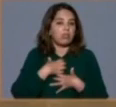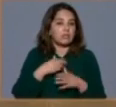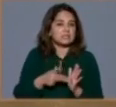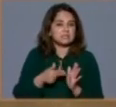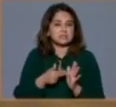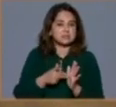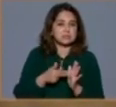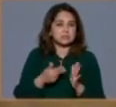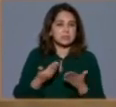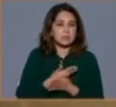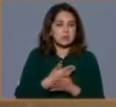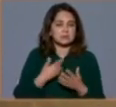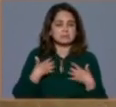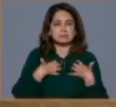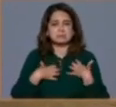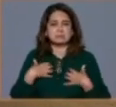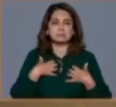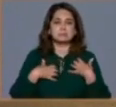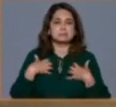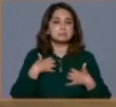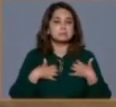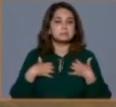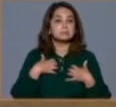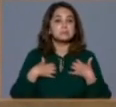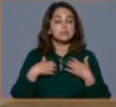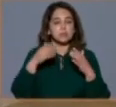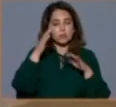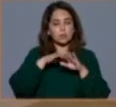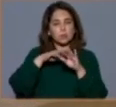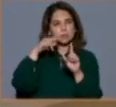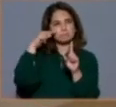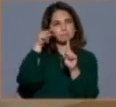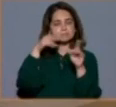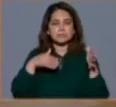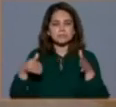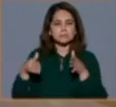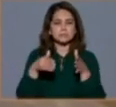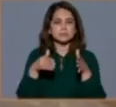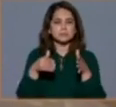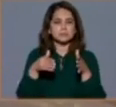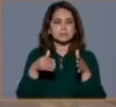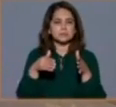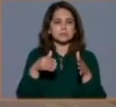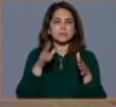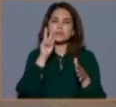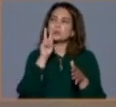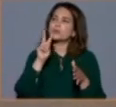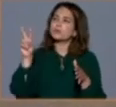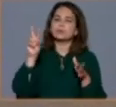da morte, né? Esmagados por este horizonte fechado, onde não vemos